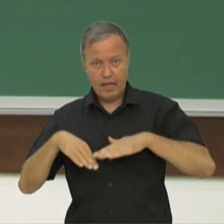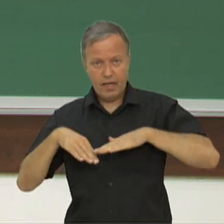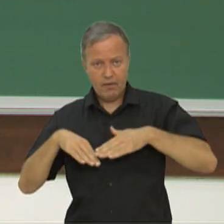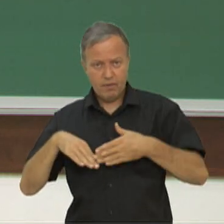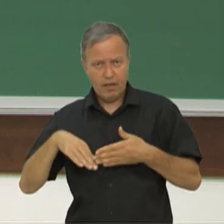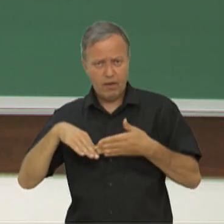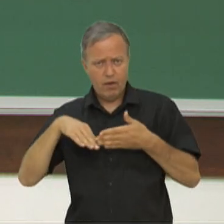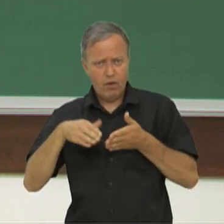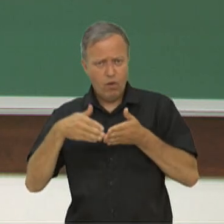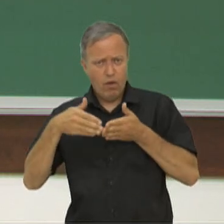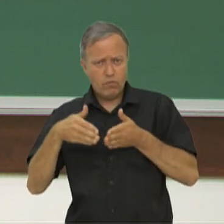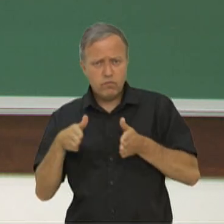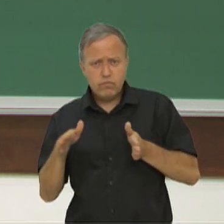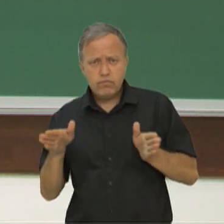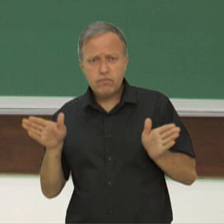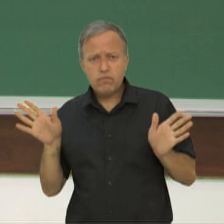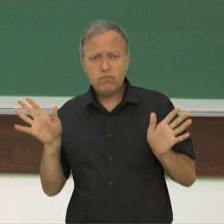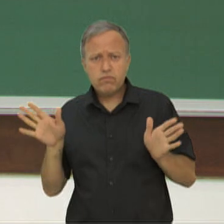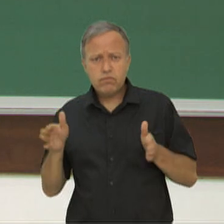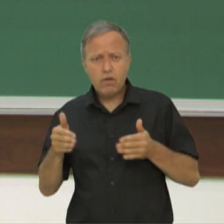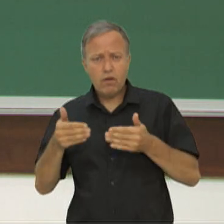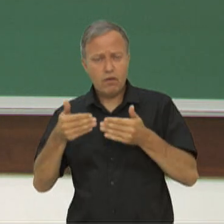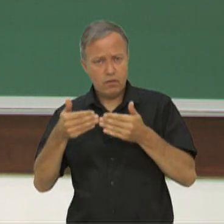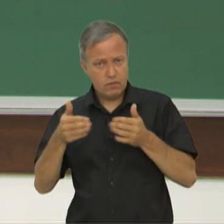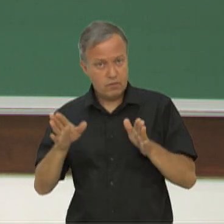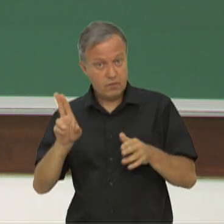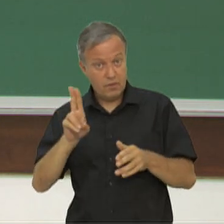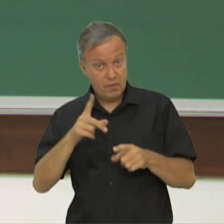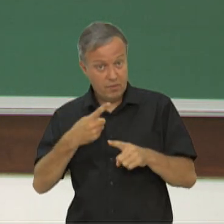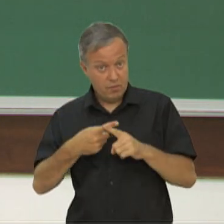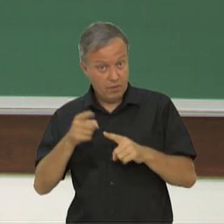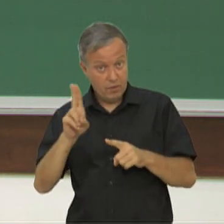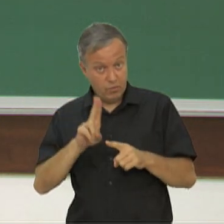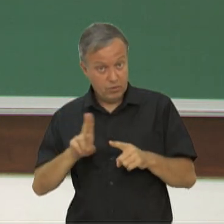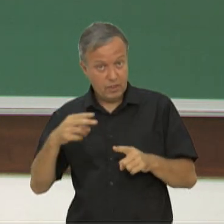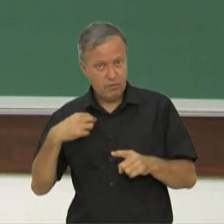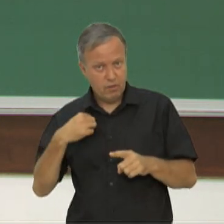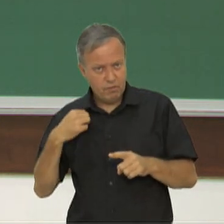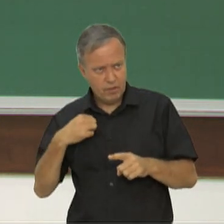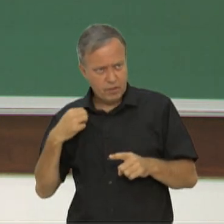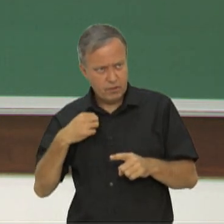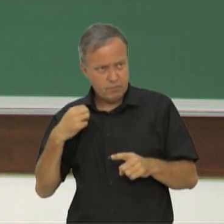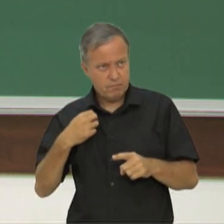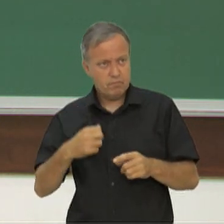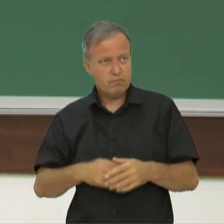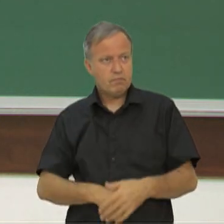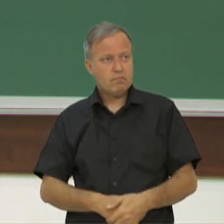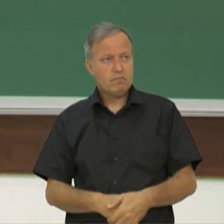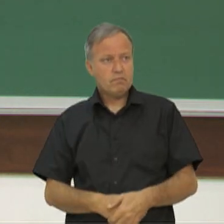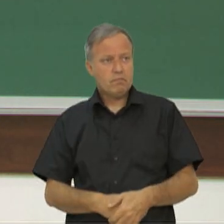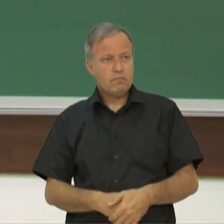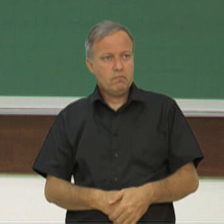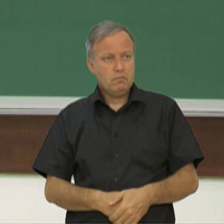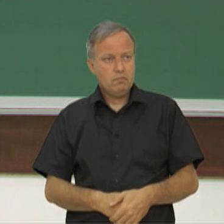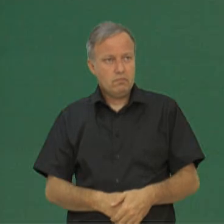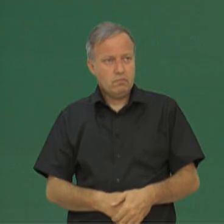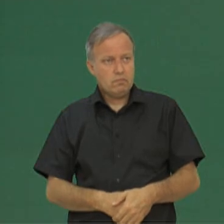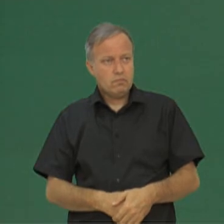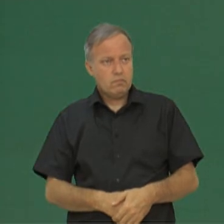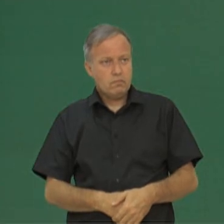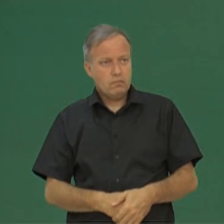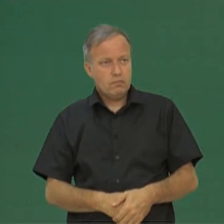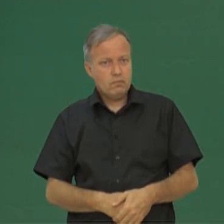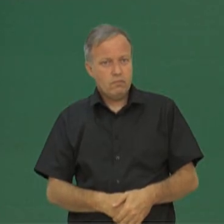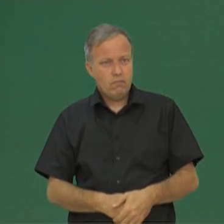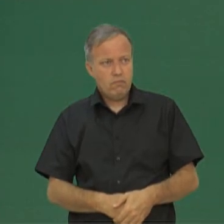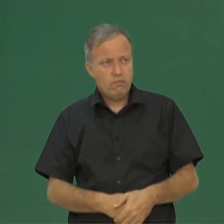liberdade na hora de fazer a dança devido às vestimentas, certo? Olha só, aqui a gente